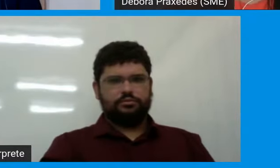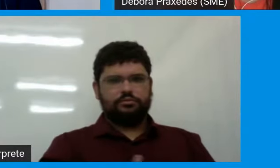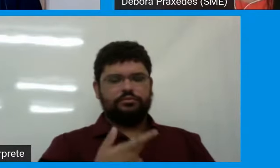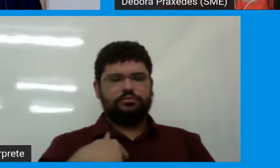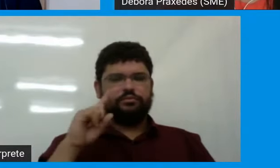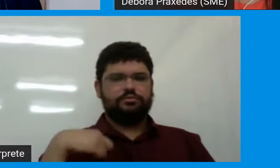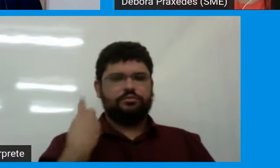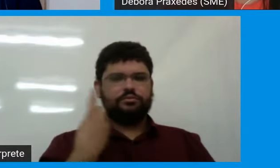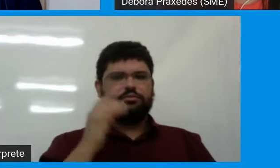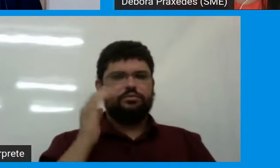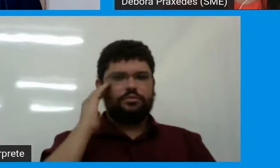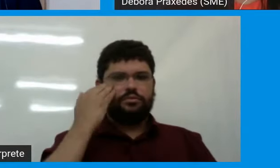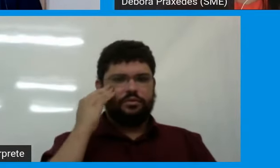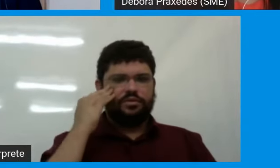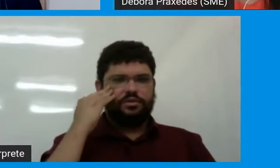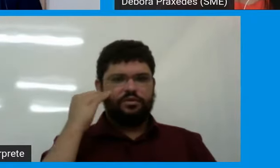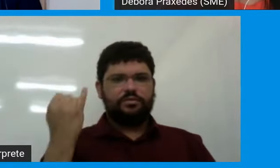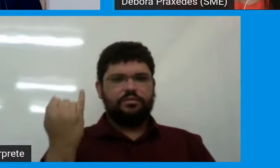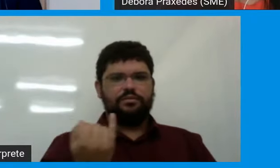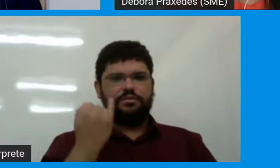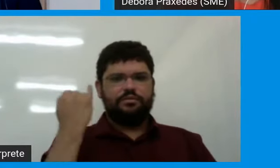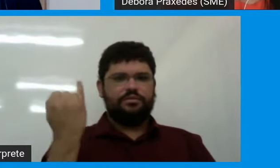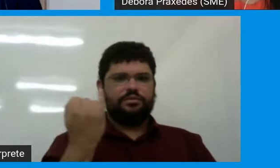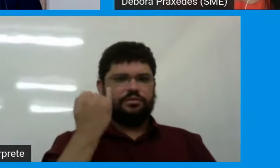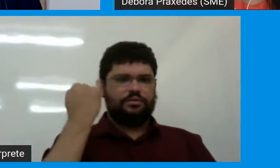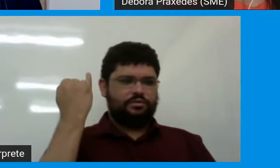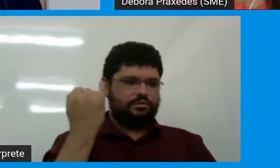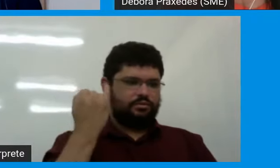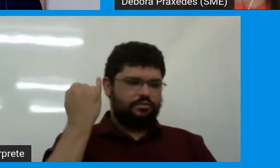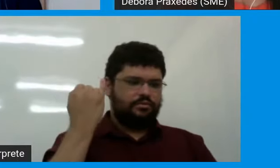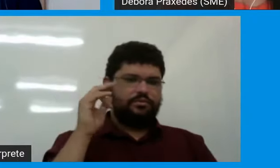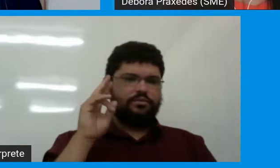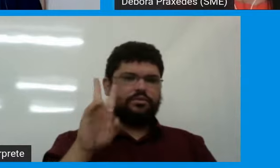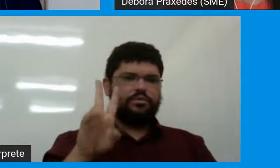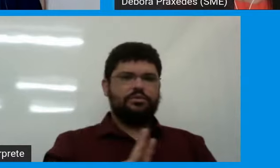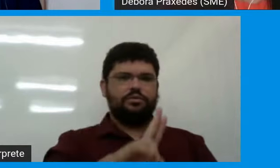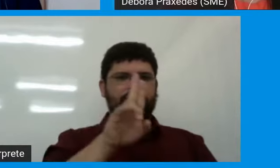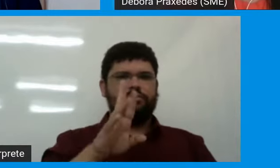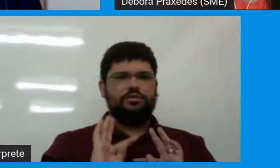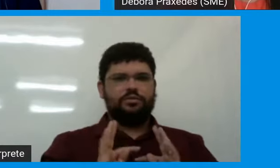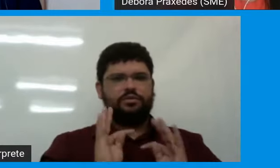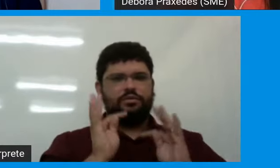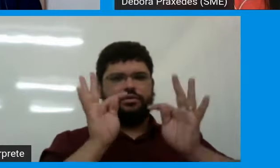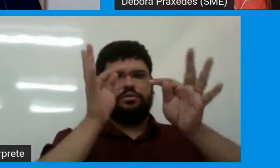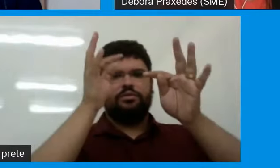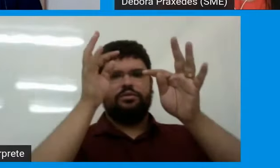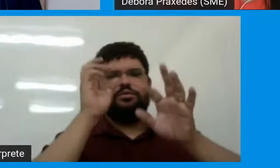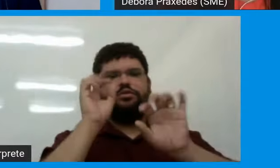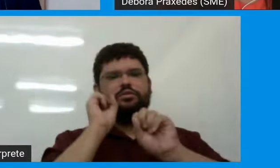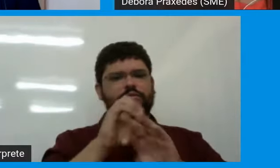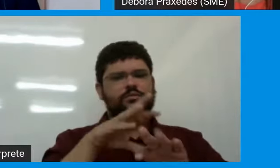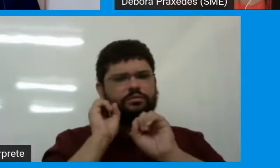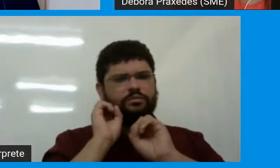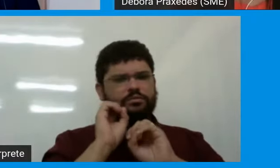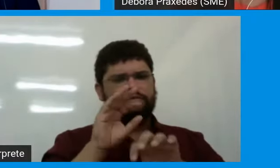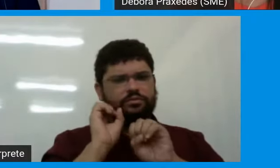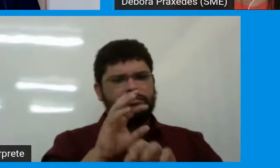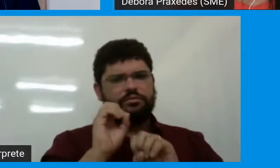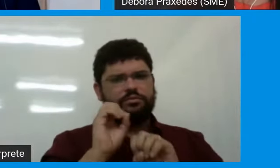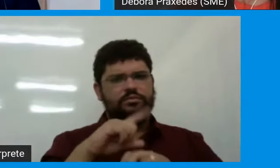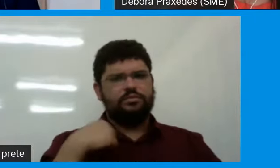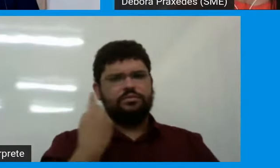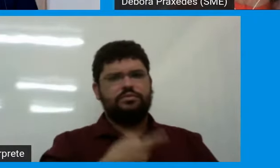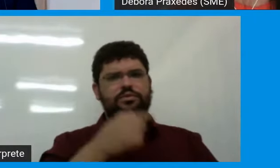a importância das novas tecnologias, Chico Dantas, para a produção do nosso conhecimento. Entendemos que nesse